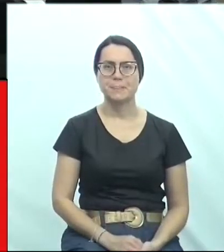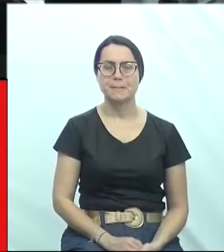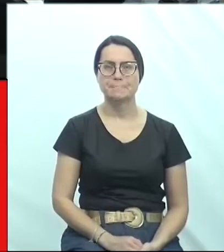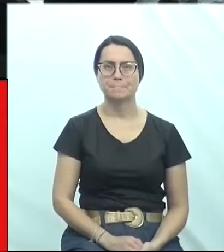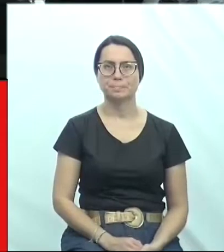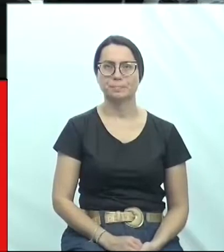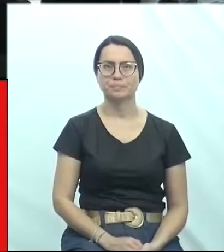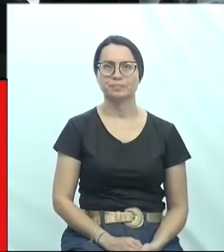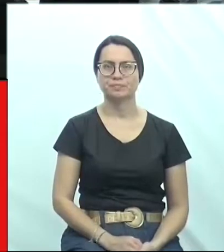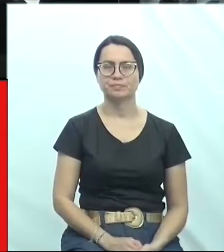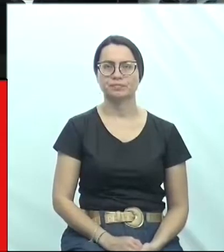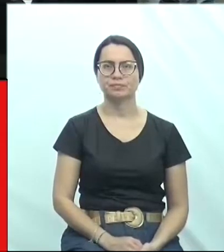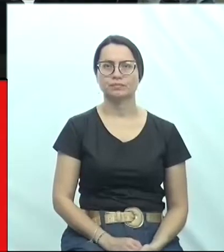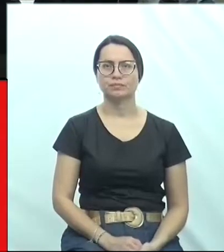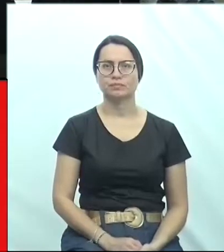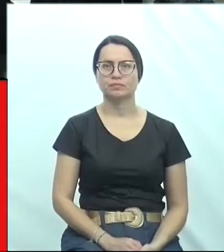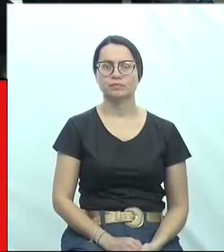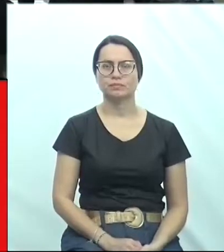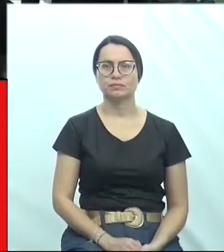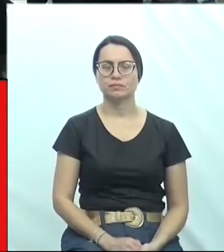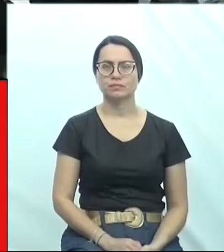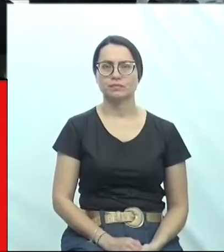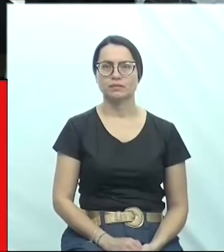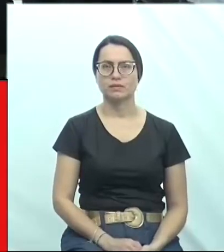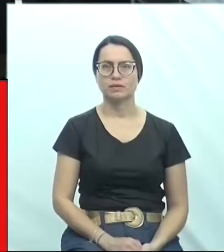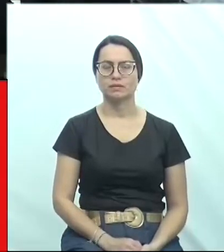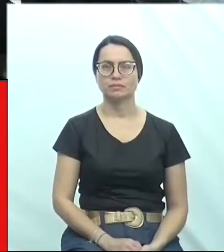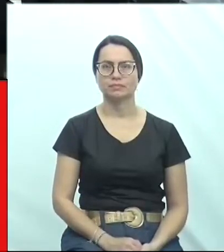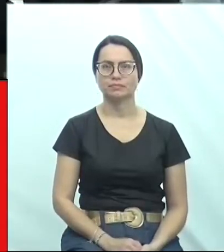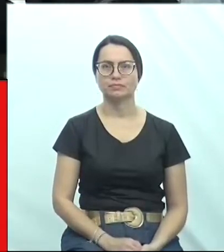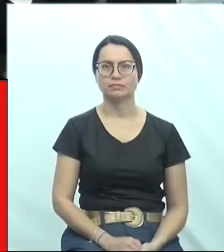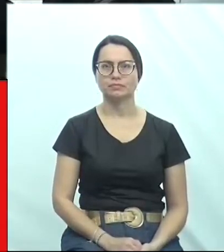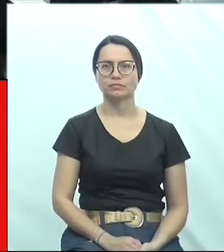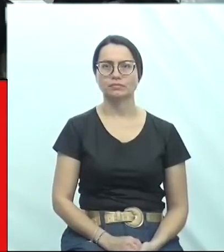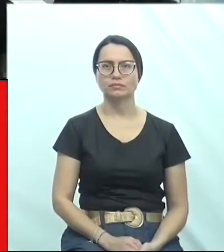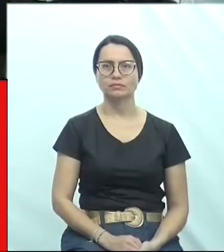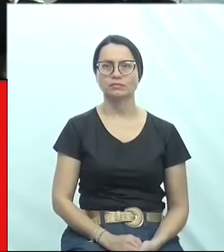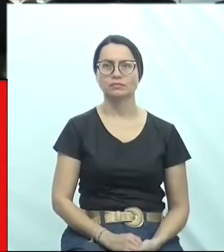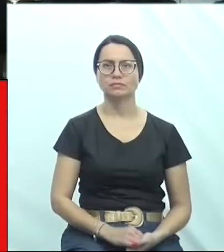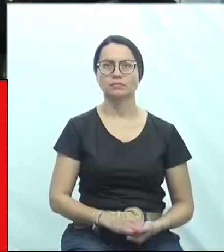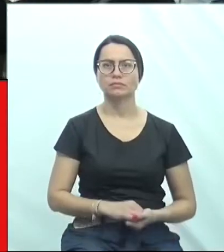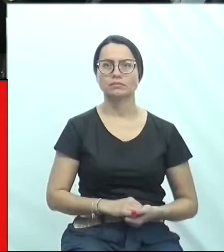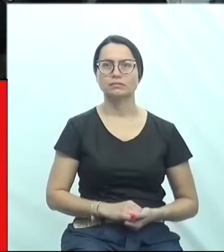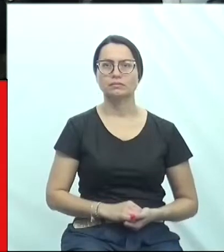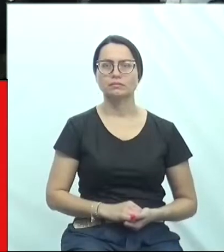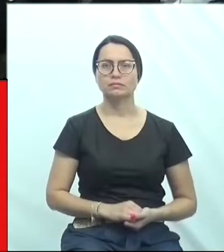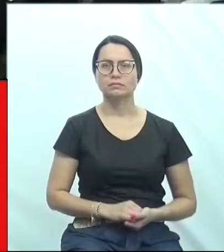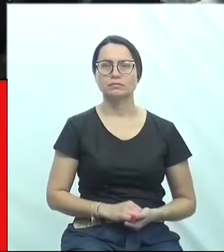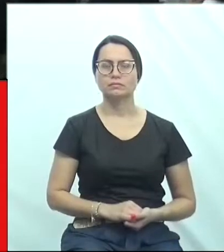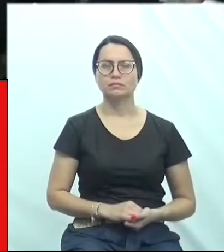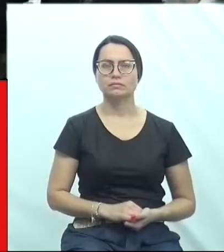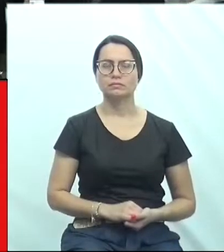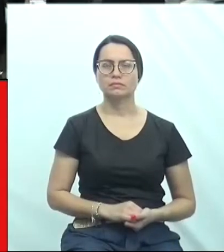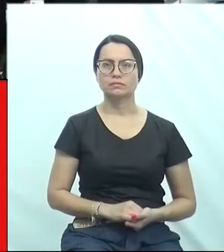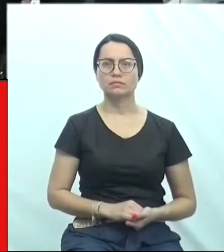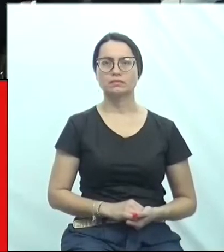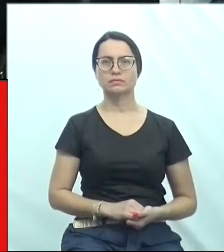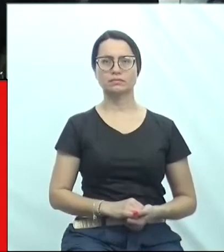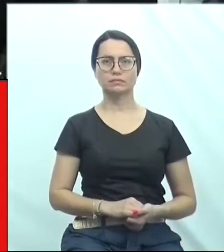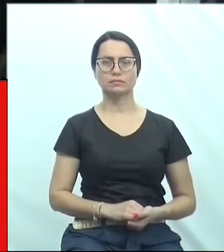Paulo Peressoni é o gerente comercial da matriz, tá? Da mesma forma,